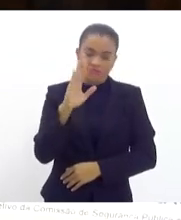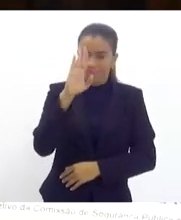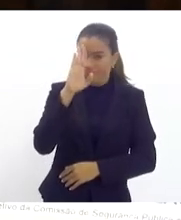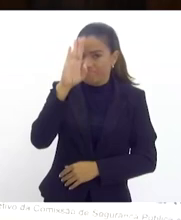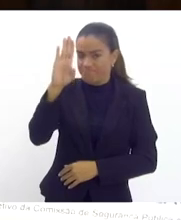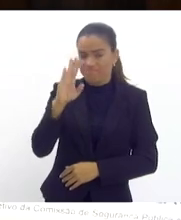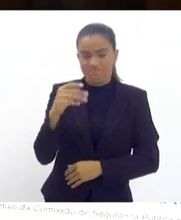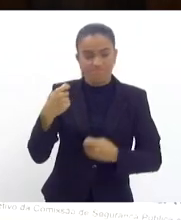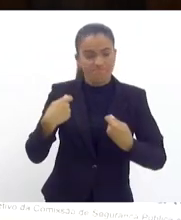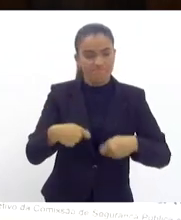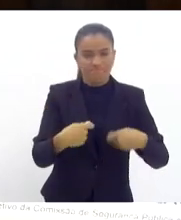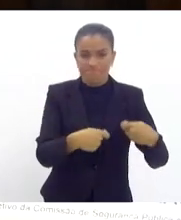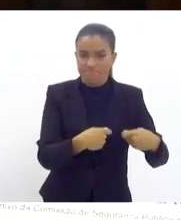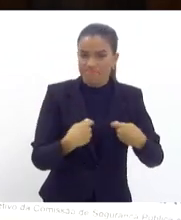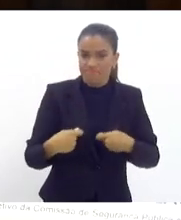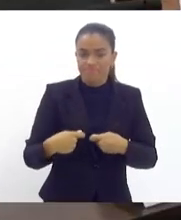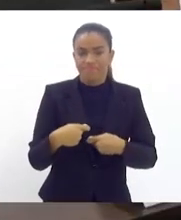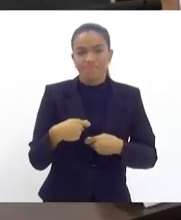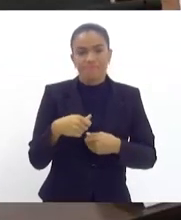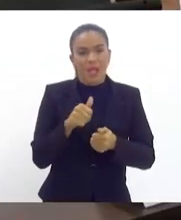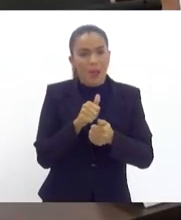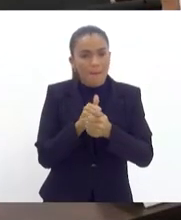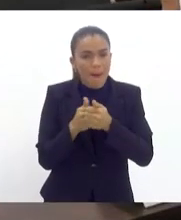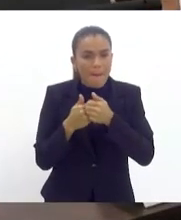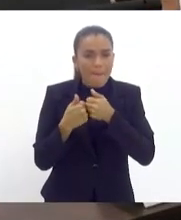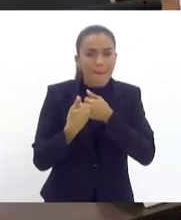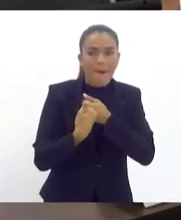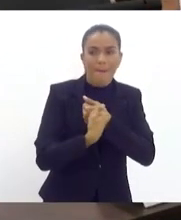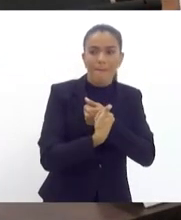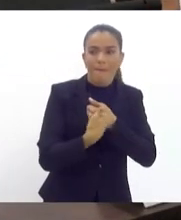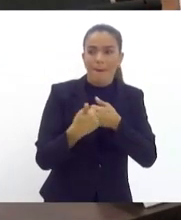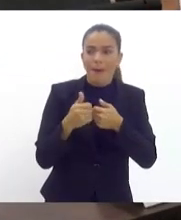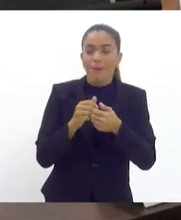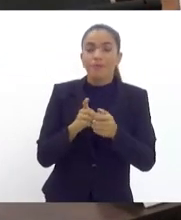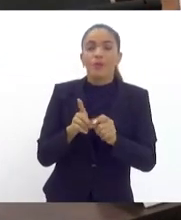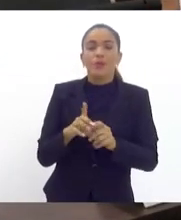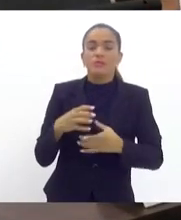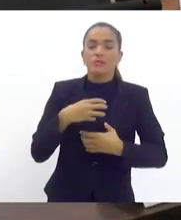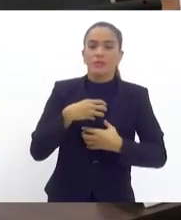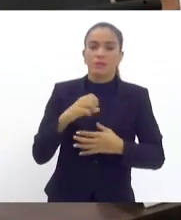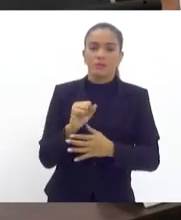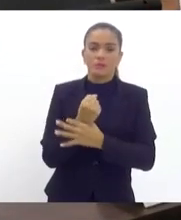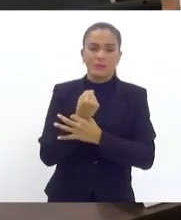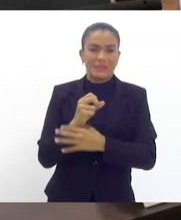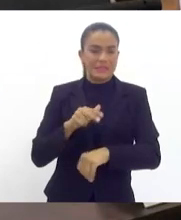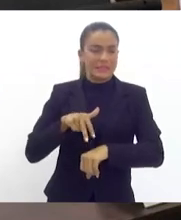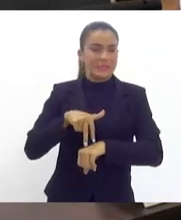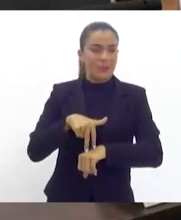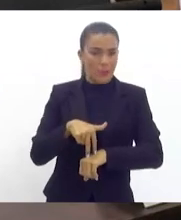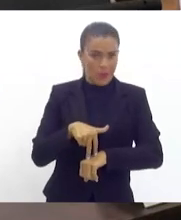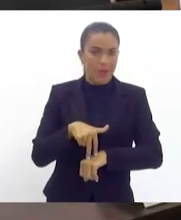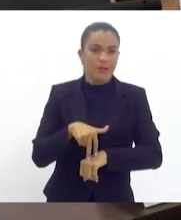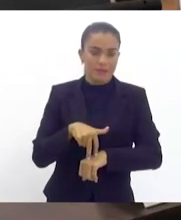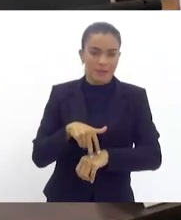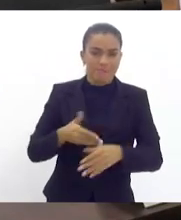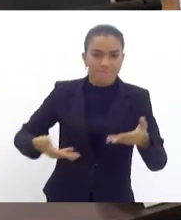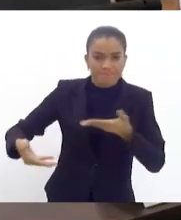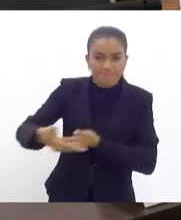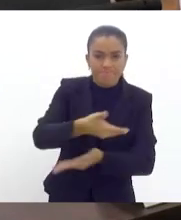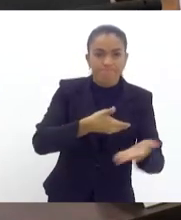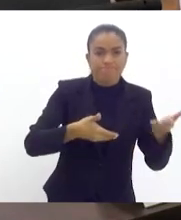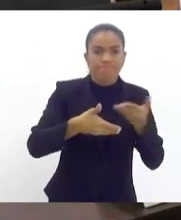que a gente tenha esse entorno e essa sensação de segurança fruto dessa integração